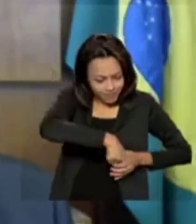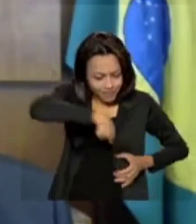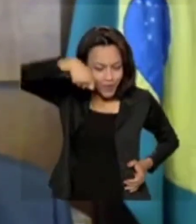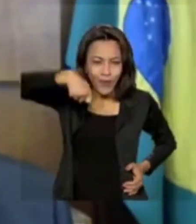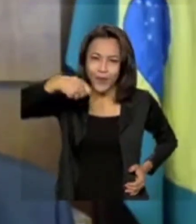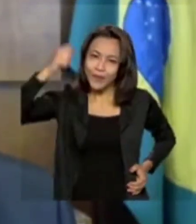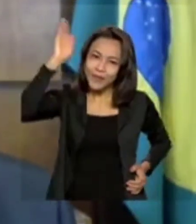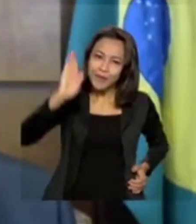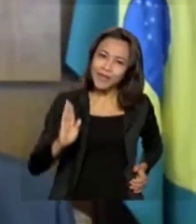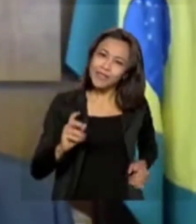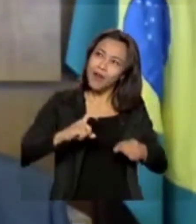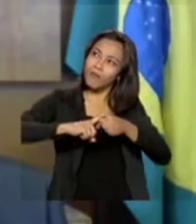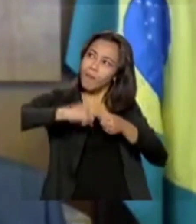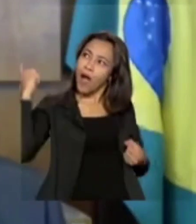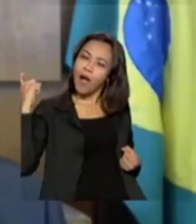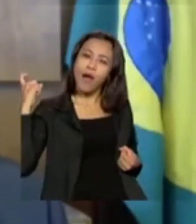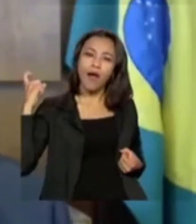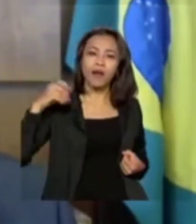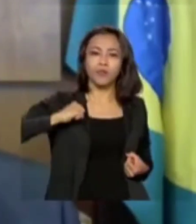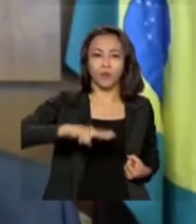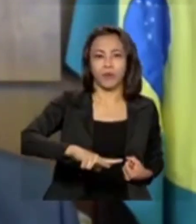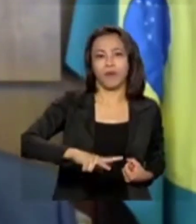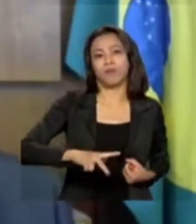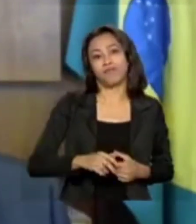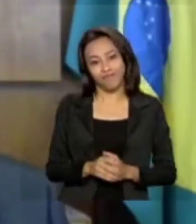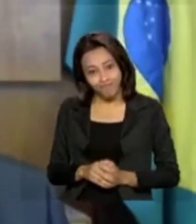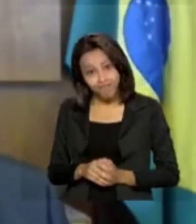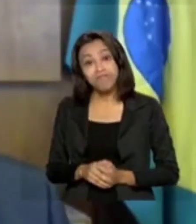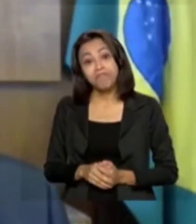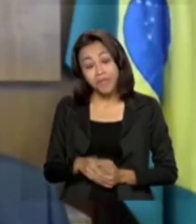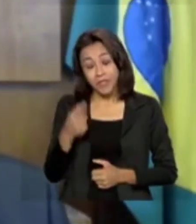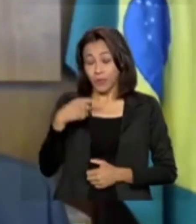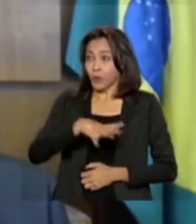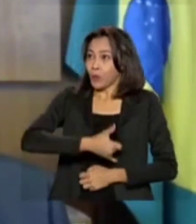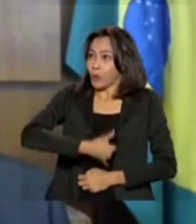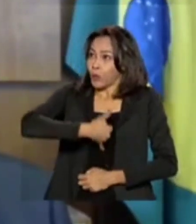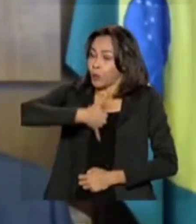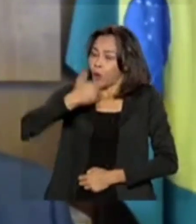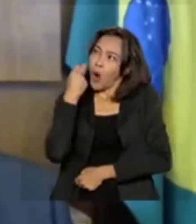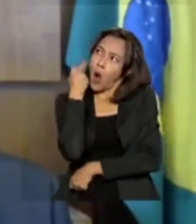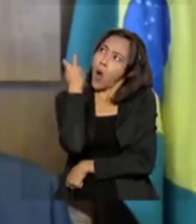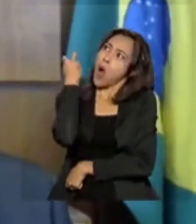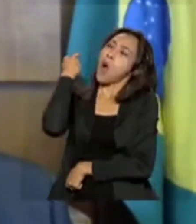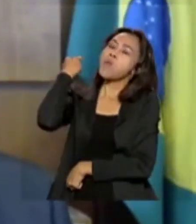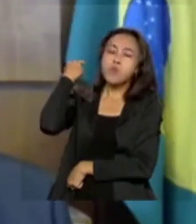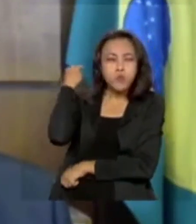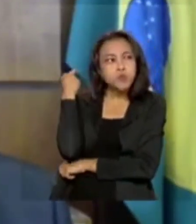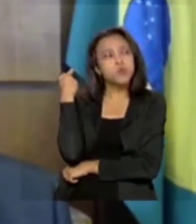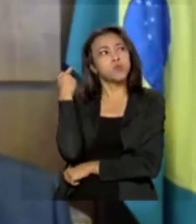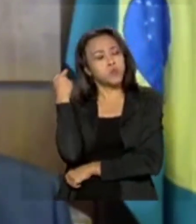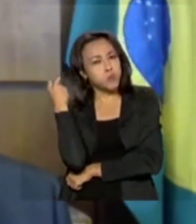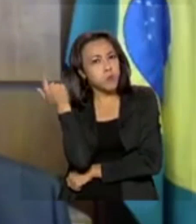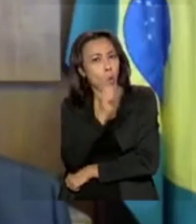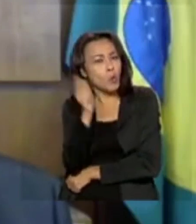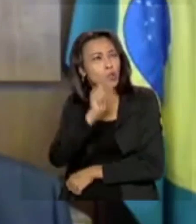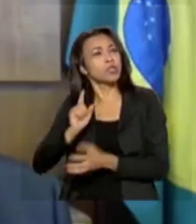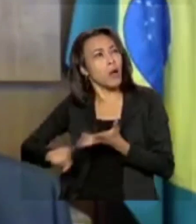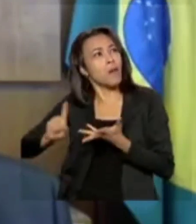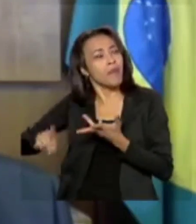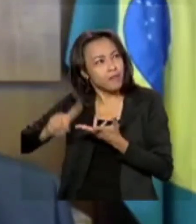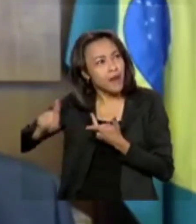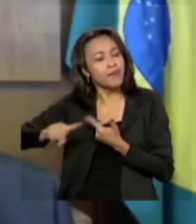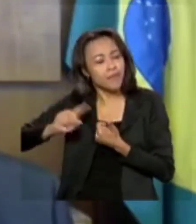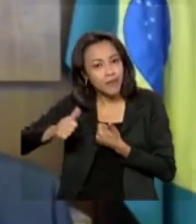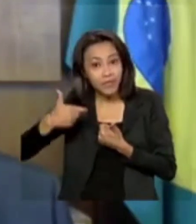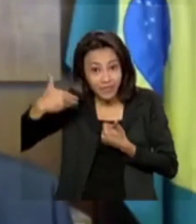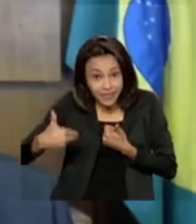nosso país. Nós entendemos que olhar com orgulho para o passado, reconhecendo nossas conquistas, nos